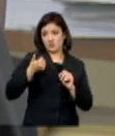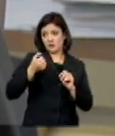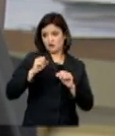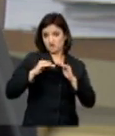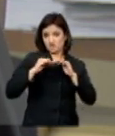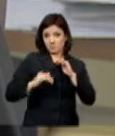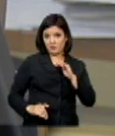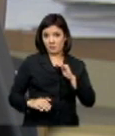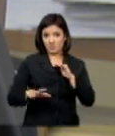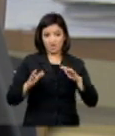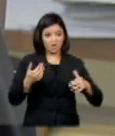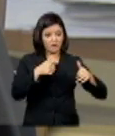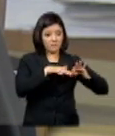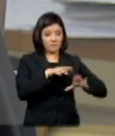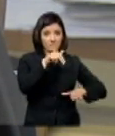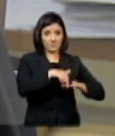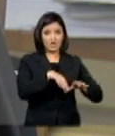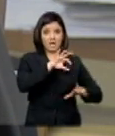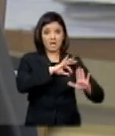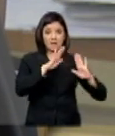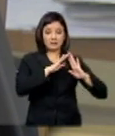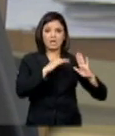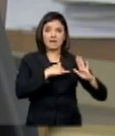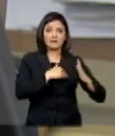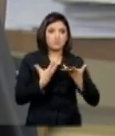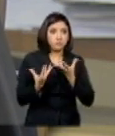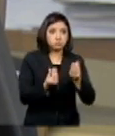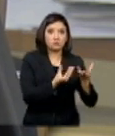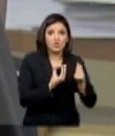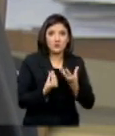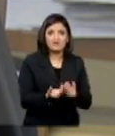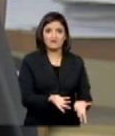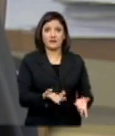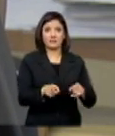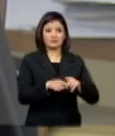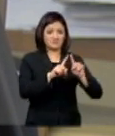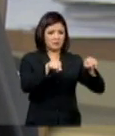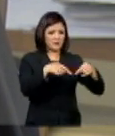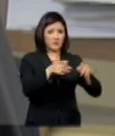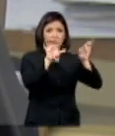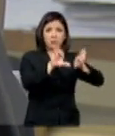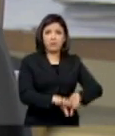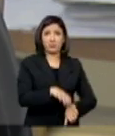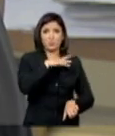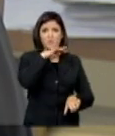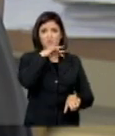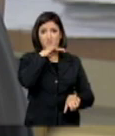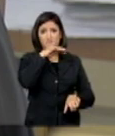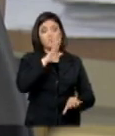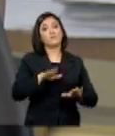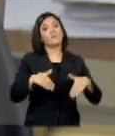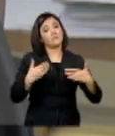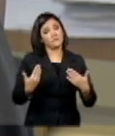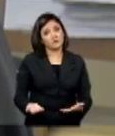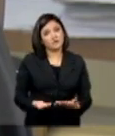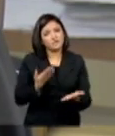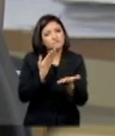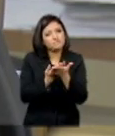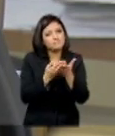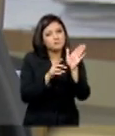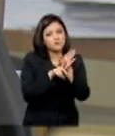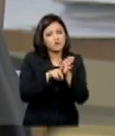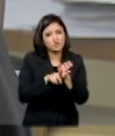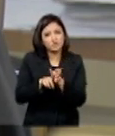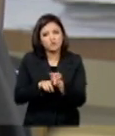delegacias de polícias superlotadas e em péssimas condições no país de acordo com estudos promovidos